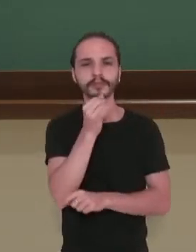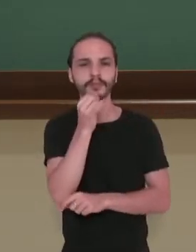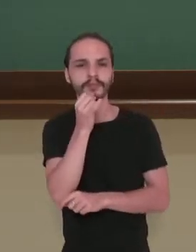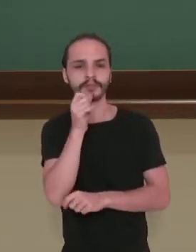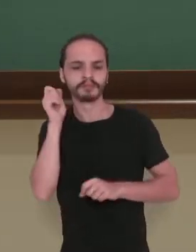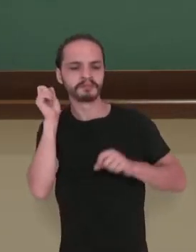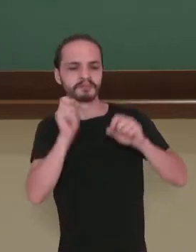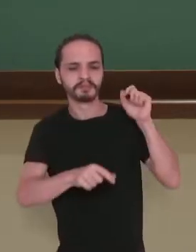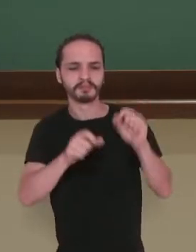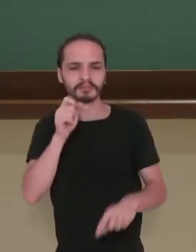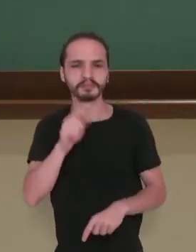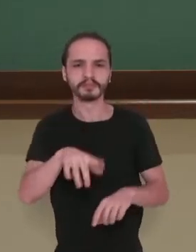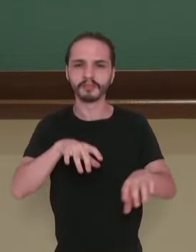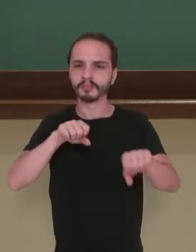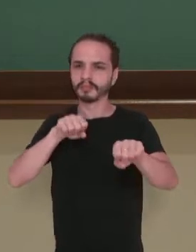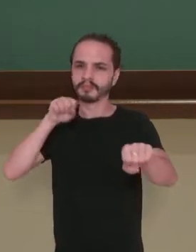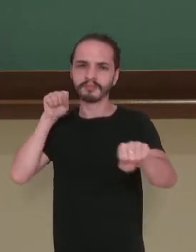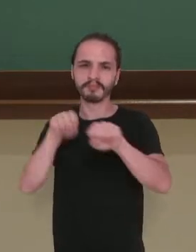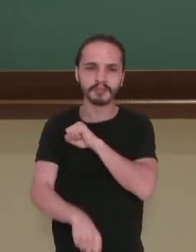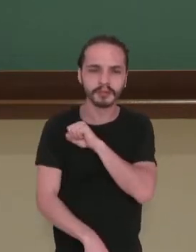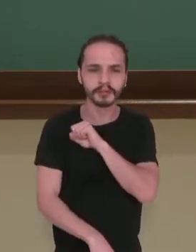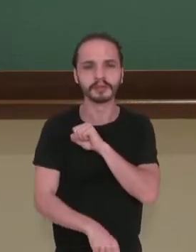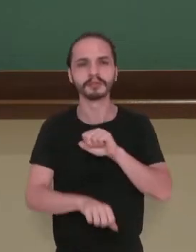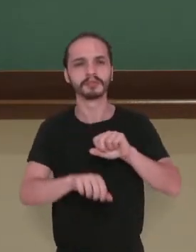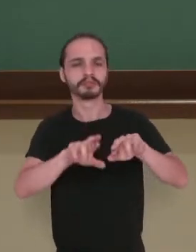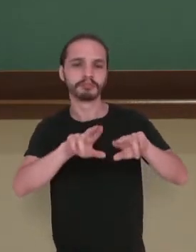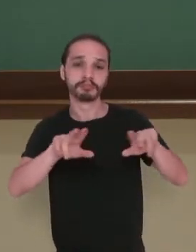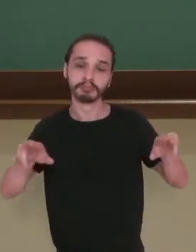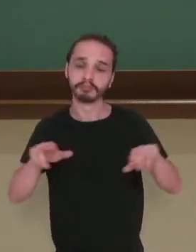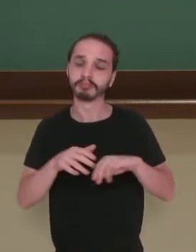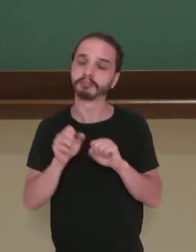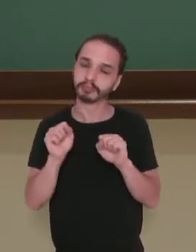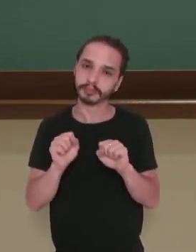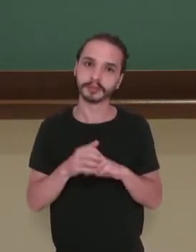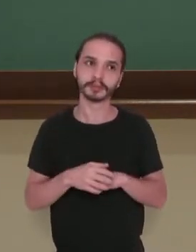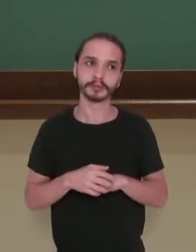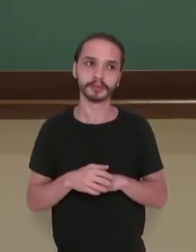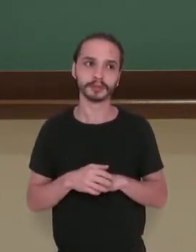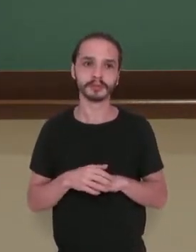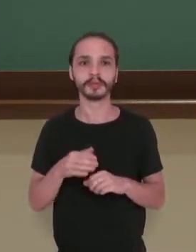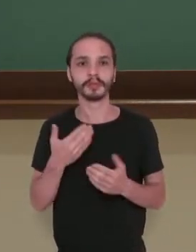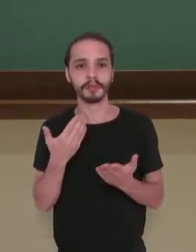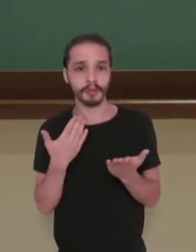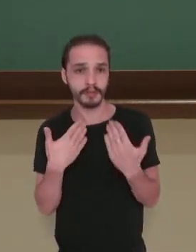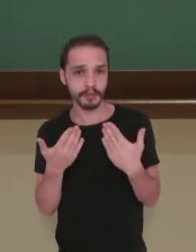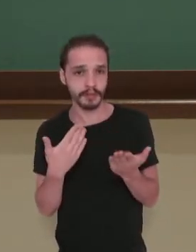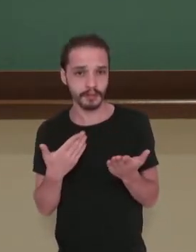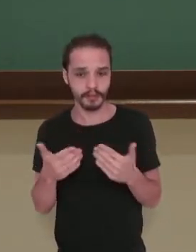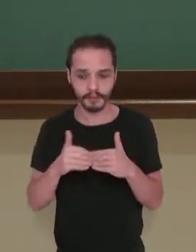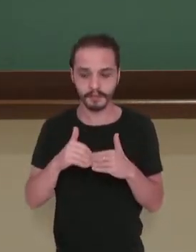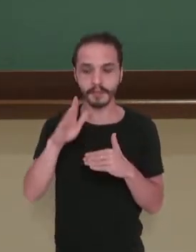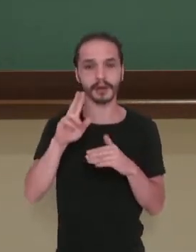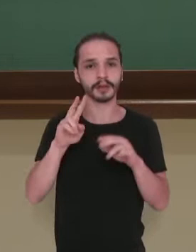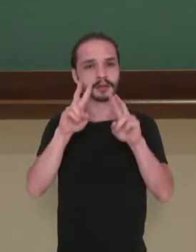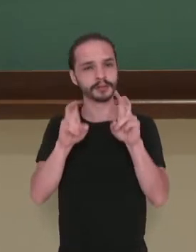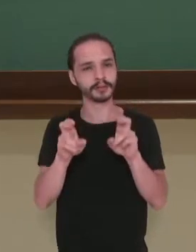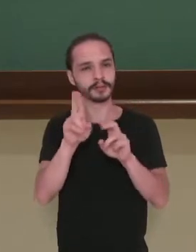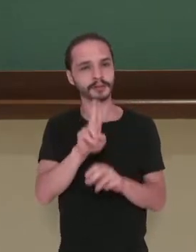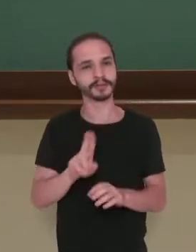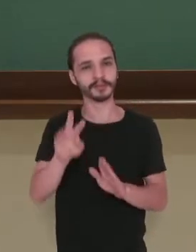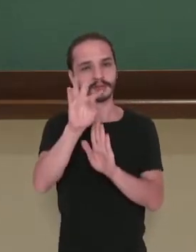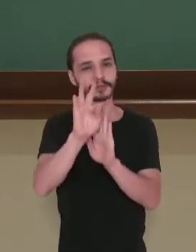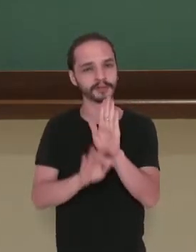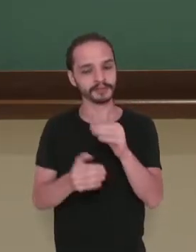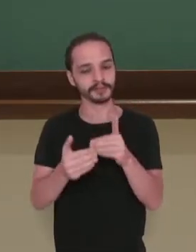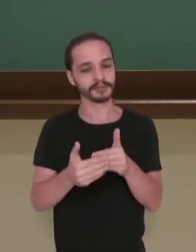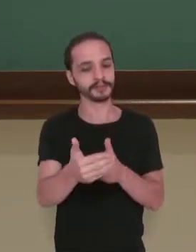Humilhação, agressão, uma palavra do linguista. Vamos conversar mais sobre isso através dos textos que